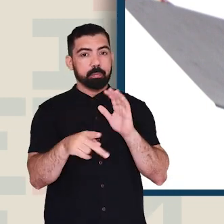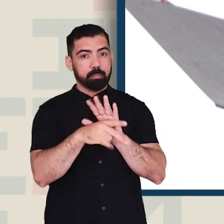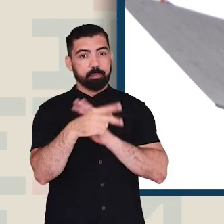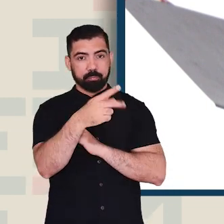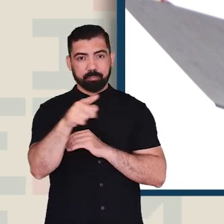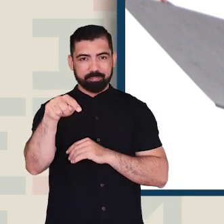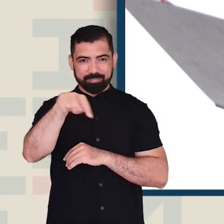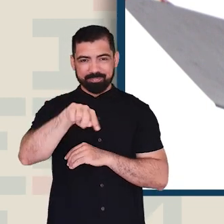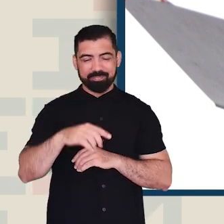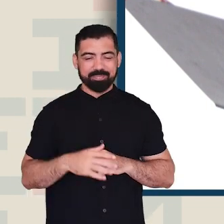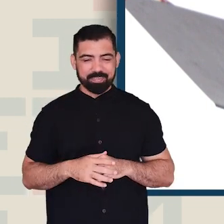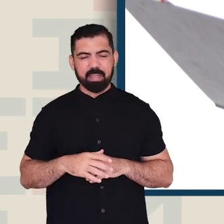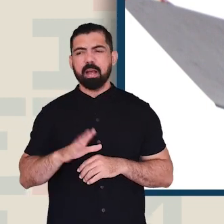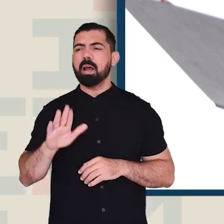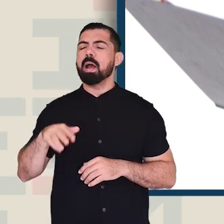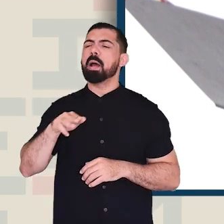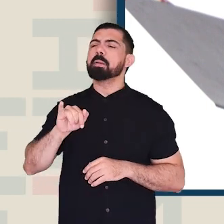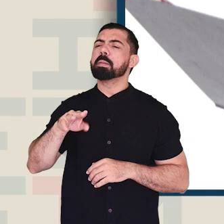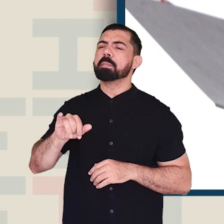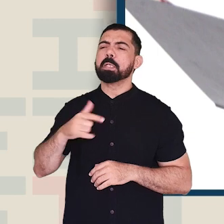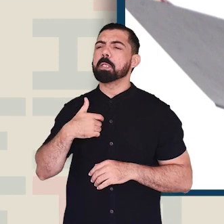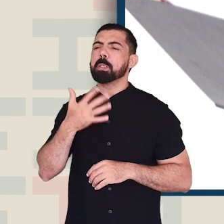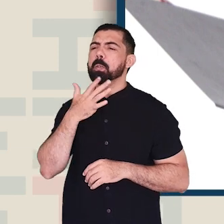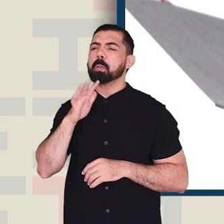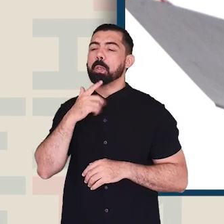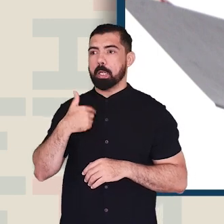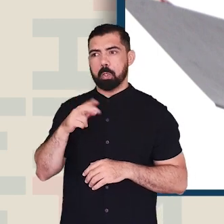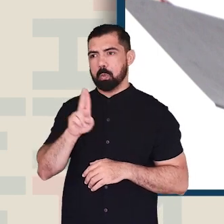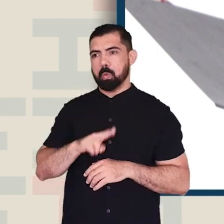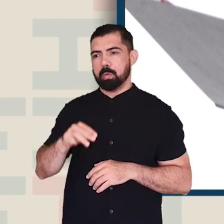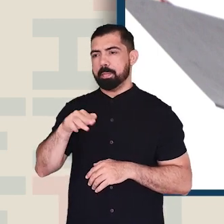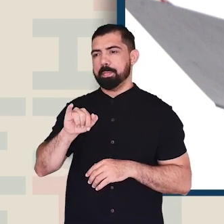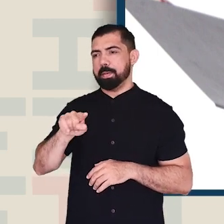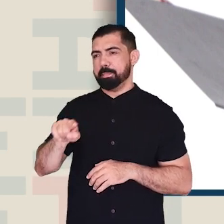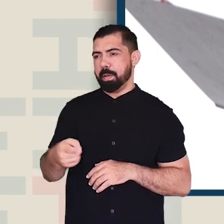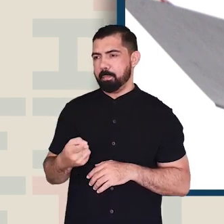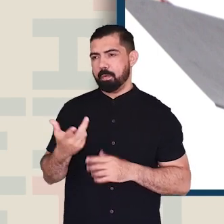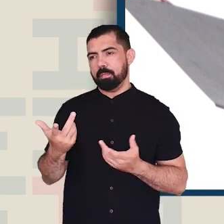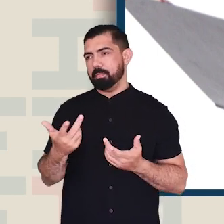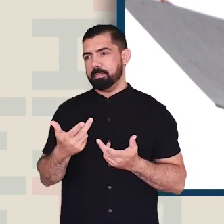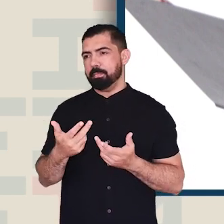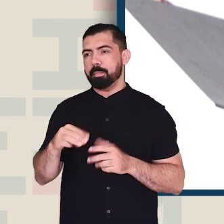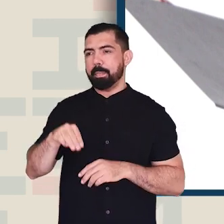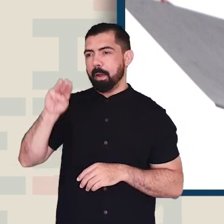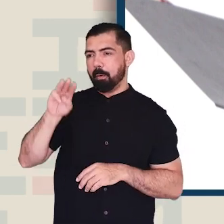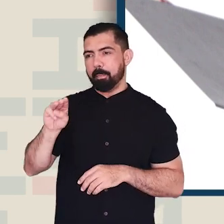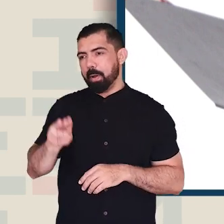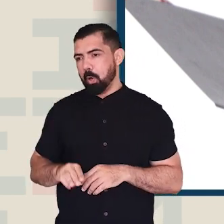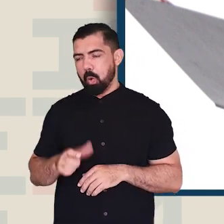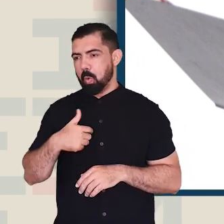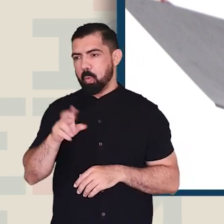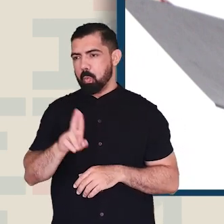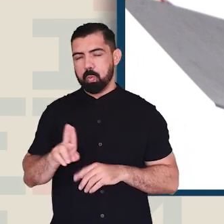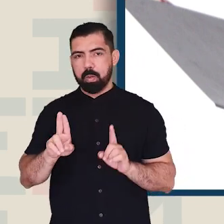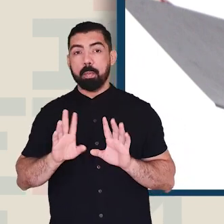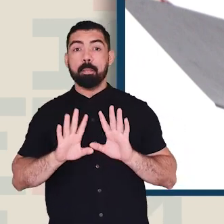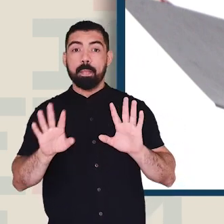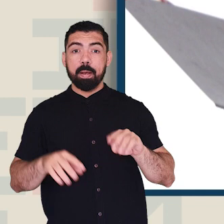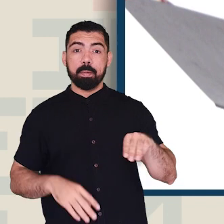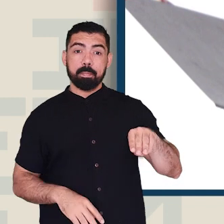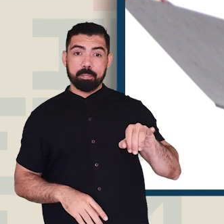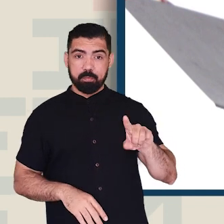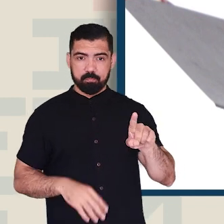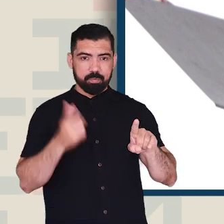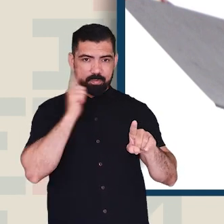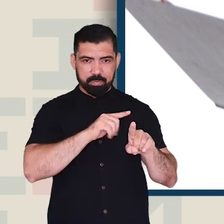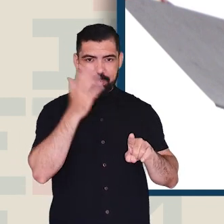vocês, né? Ah, Mimi, mas eu não toco nunca em Mi bemol menor, Mi bemol maior. Ok, mas eu acho que em Mi maior você toca